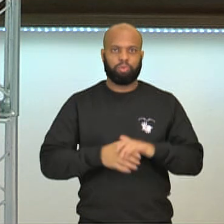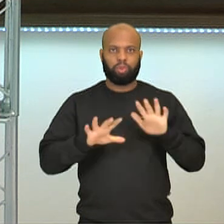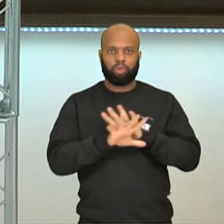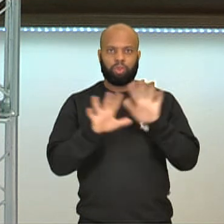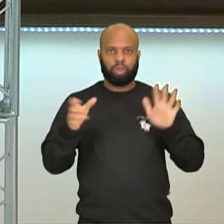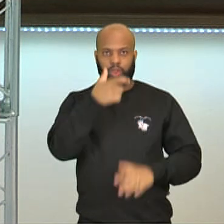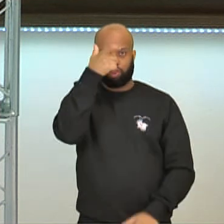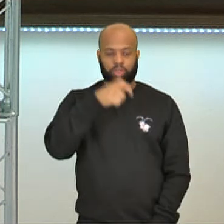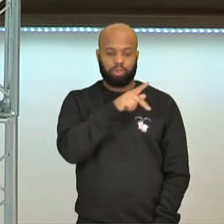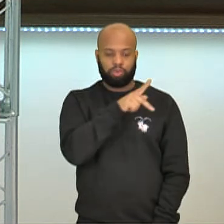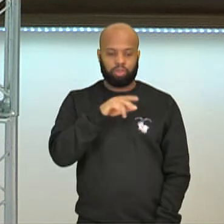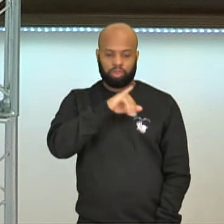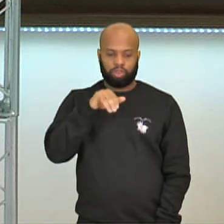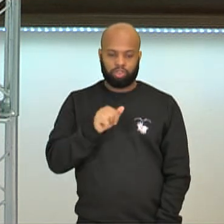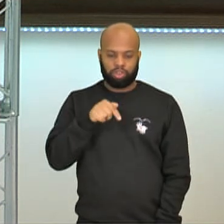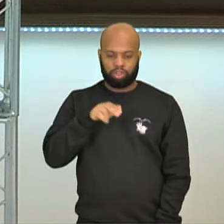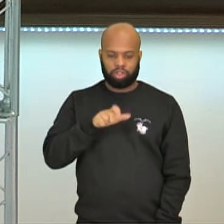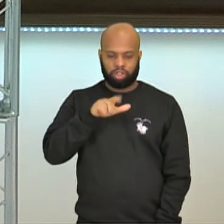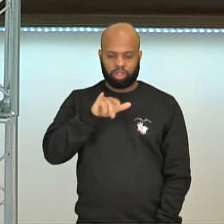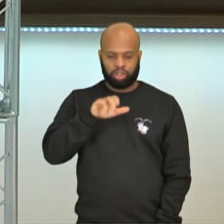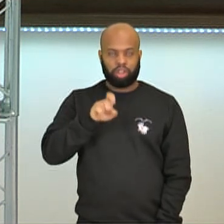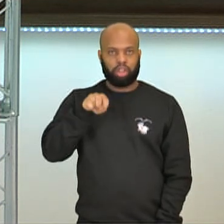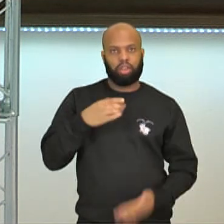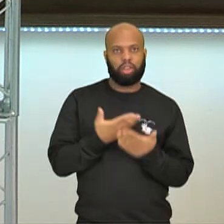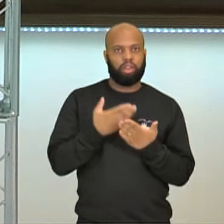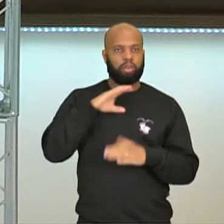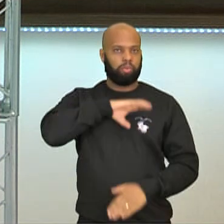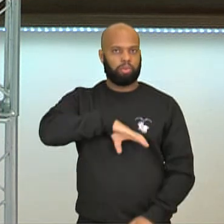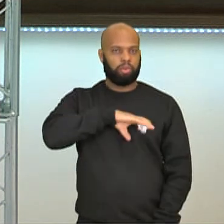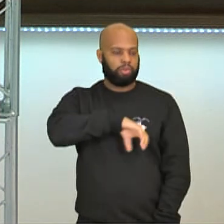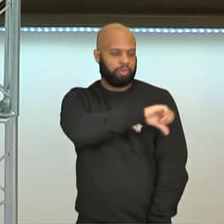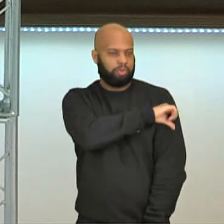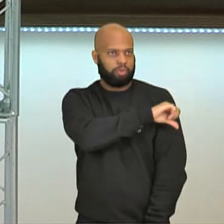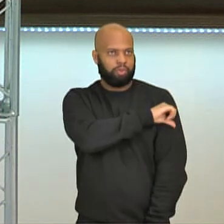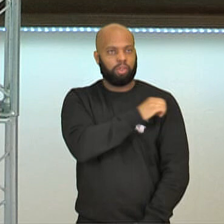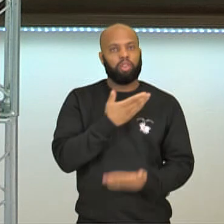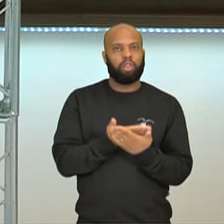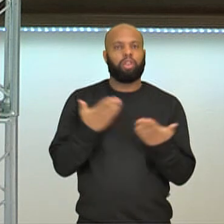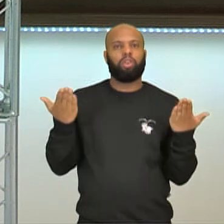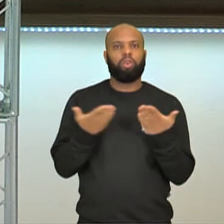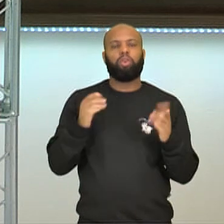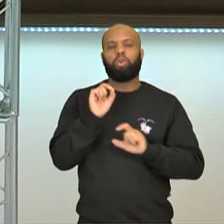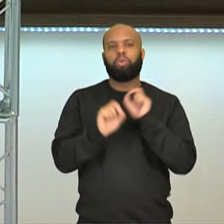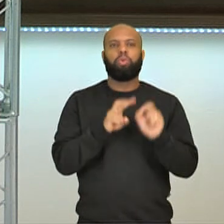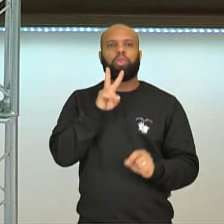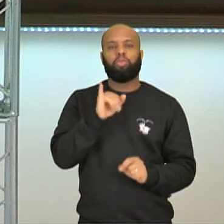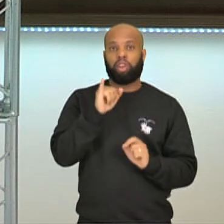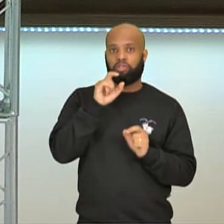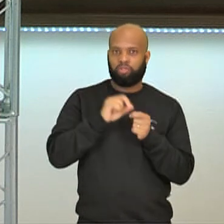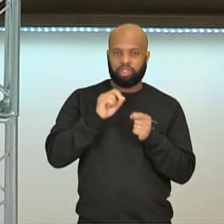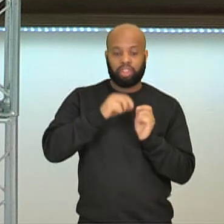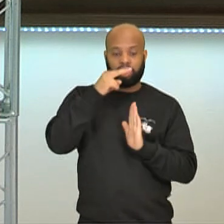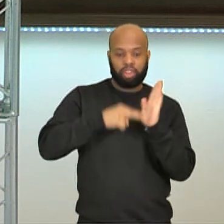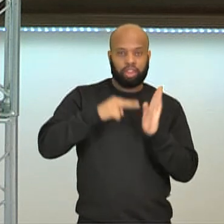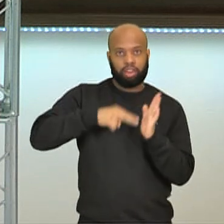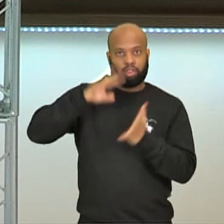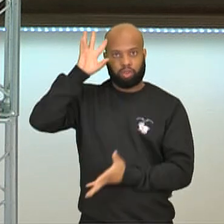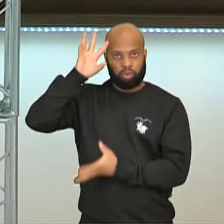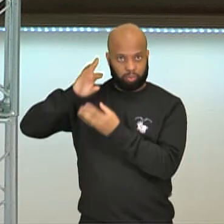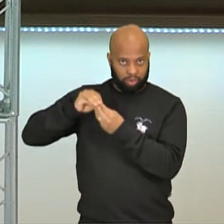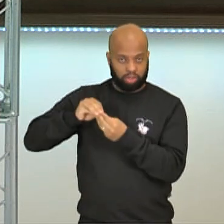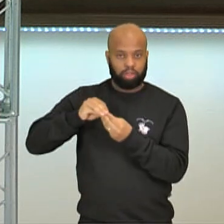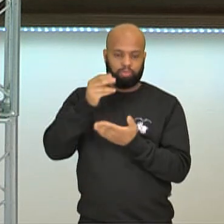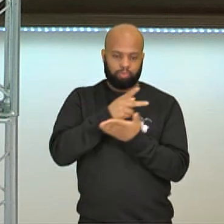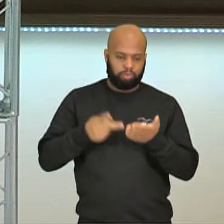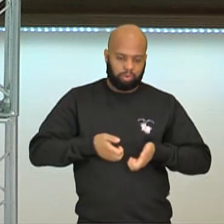Olá, eu sou a professora Jaqueline e essa é a nossa aula de língua portuguesa do nono ano. Na aula de hoje, nós vamos ler e interpretar poemas,